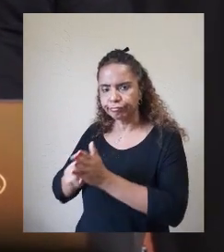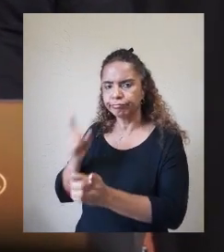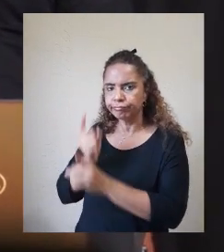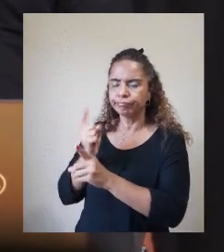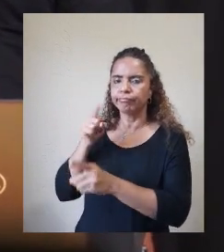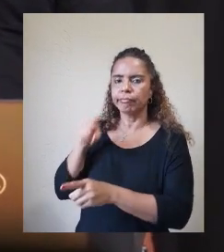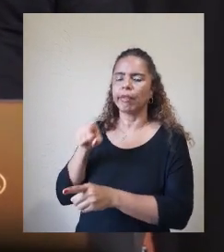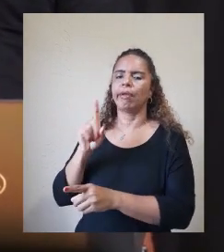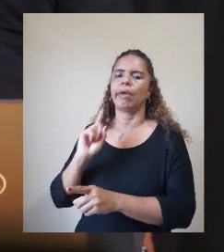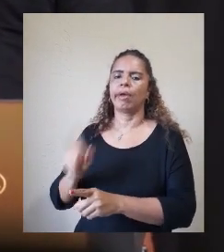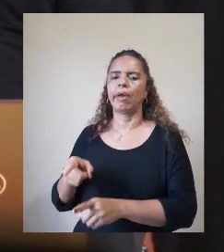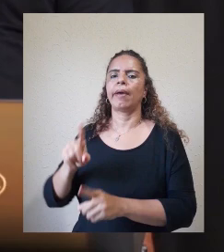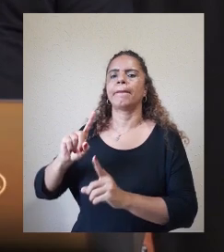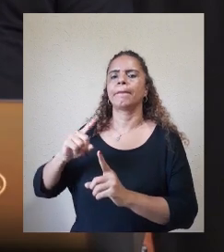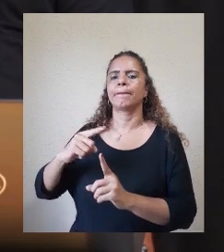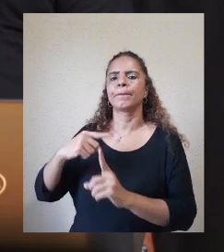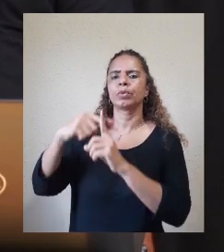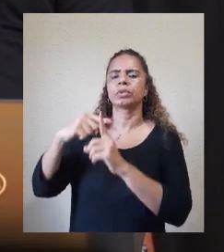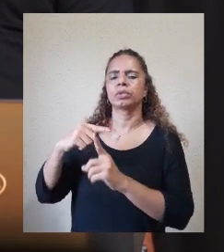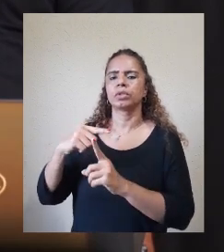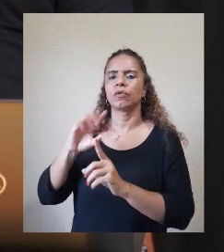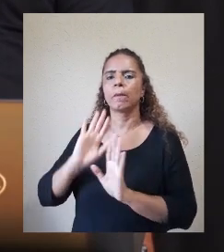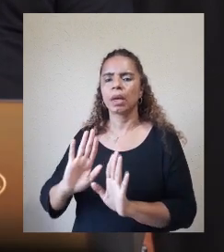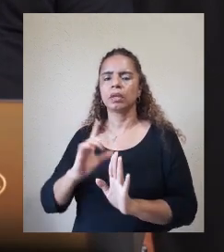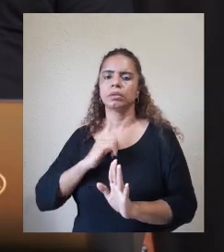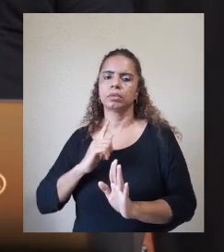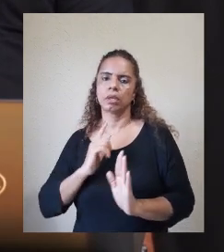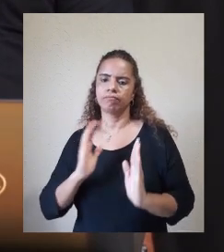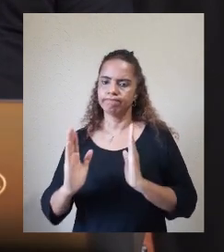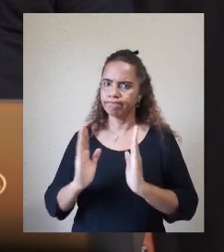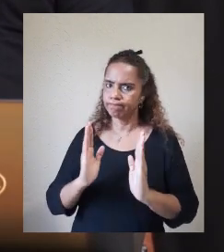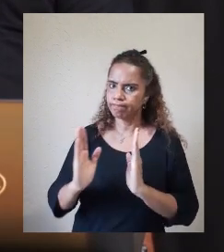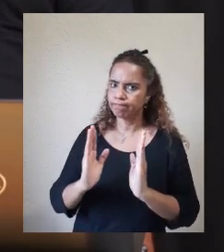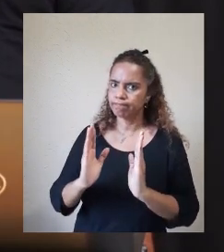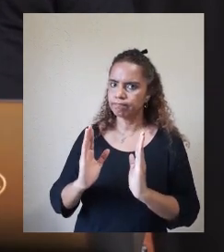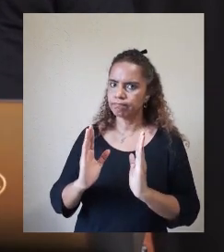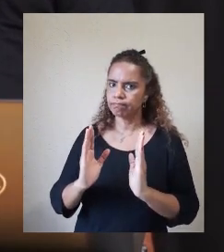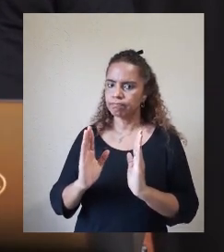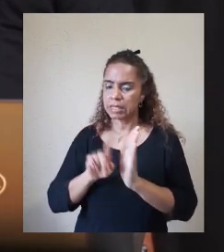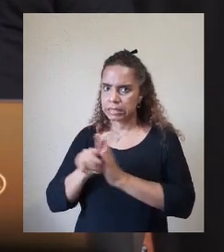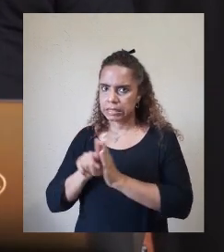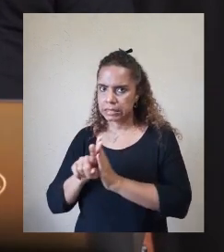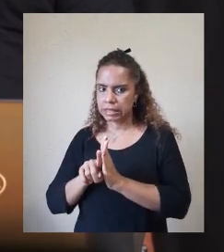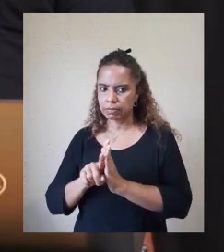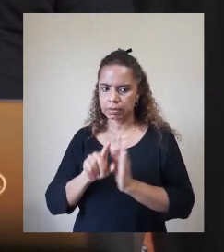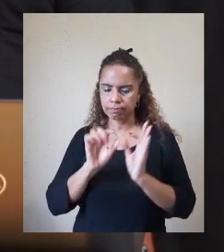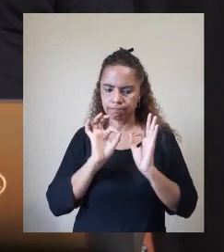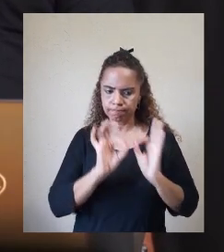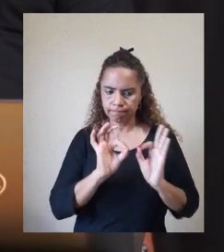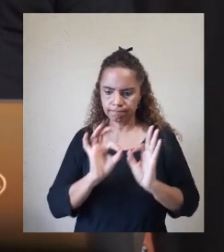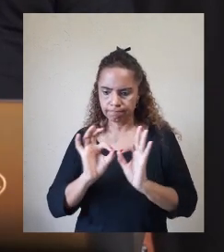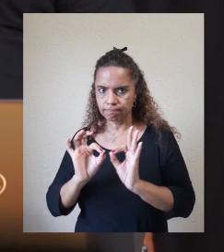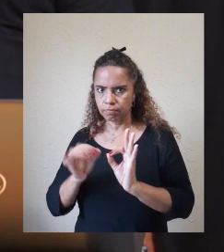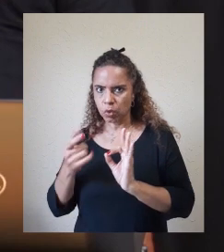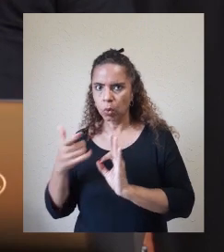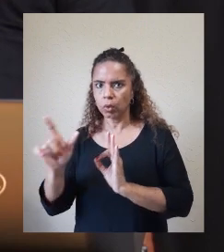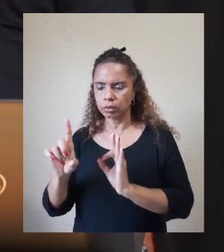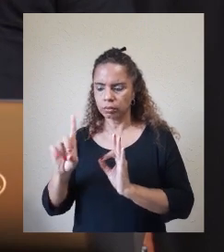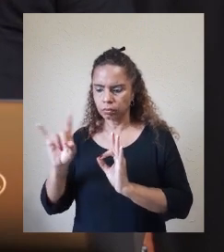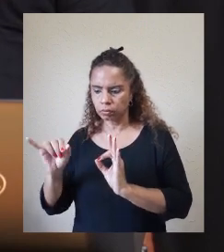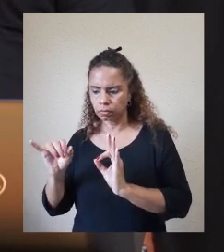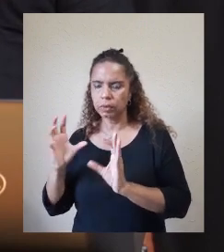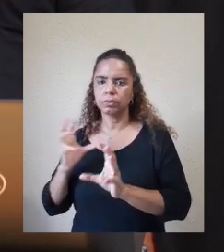como existe um período útil aí para o exame sair e aquele caso ser contabilizado,